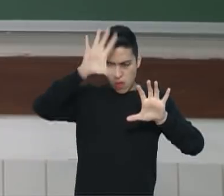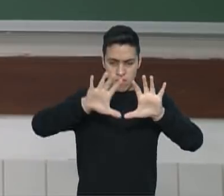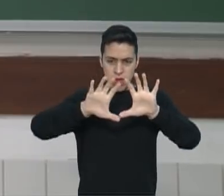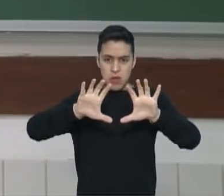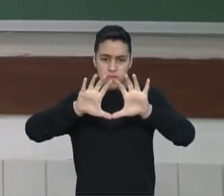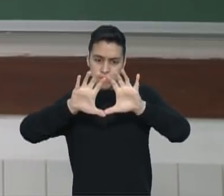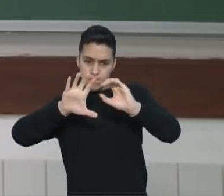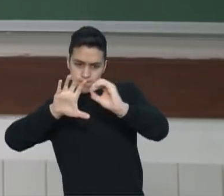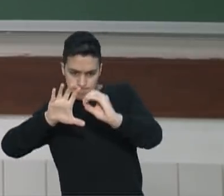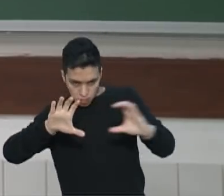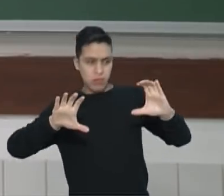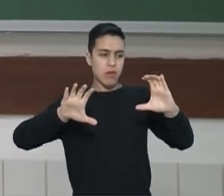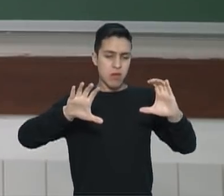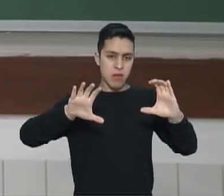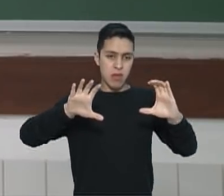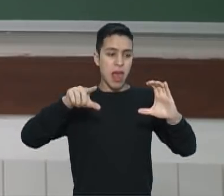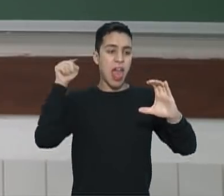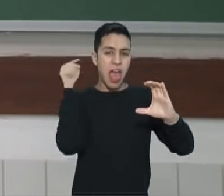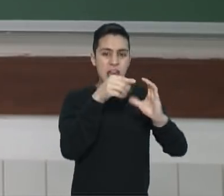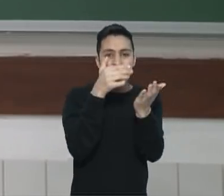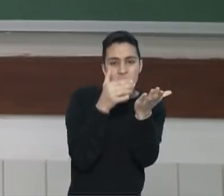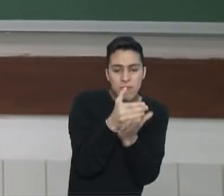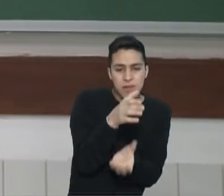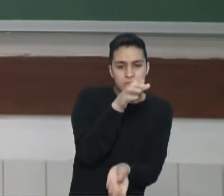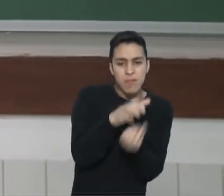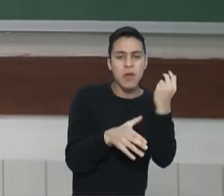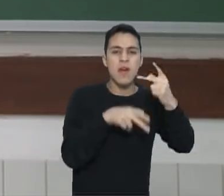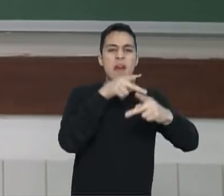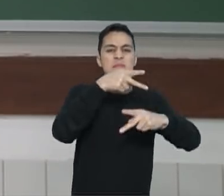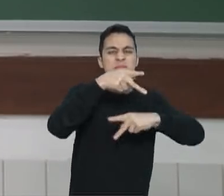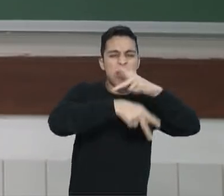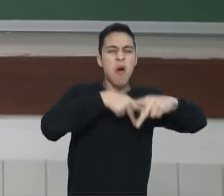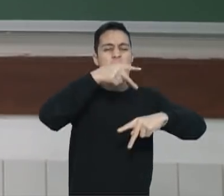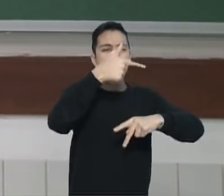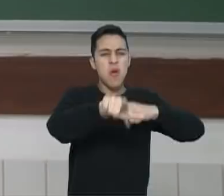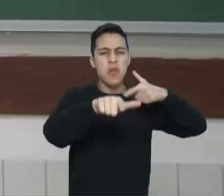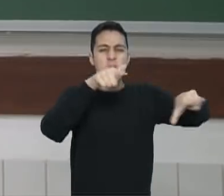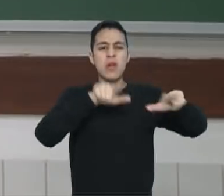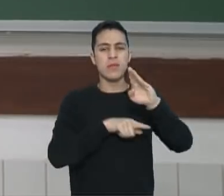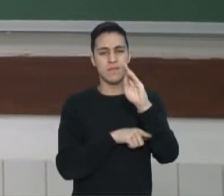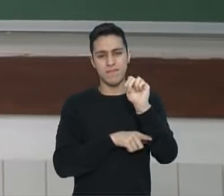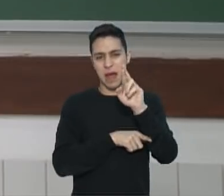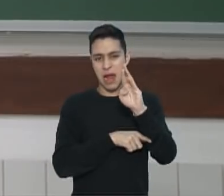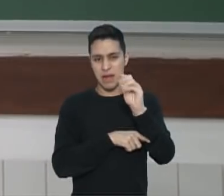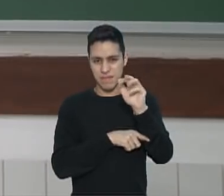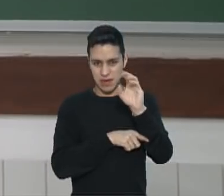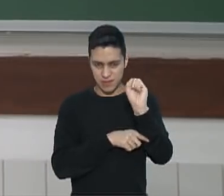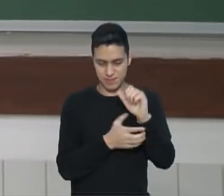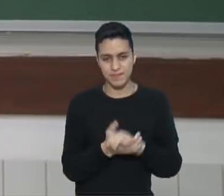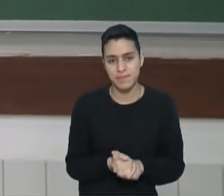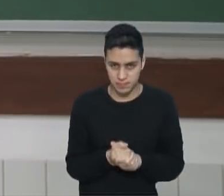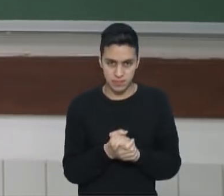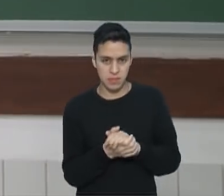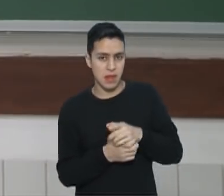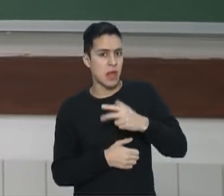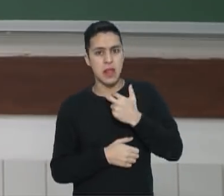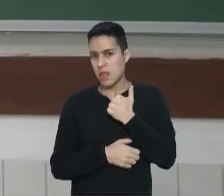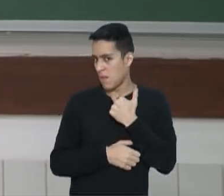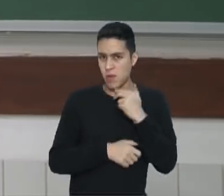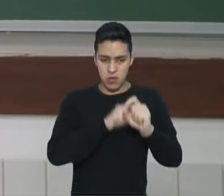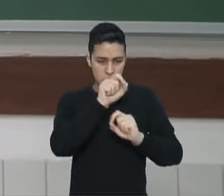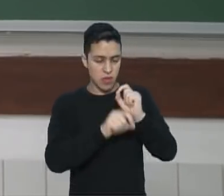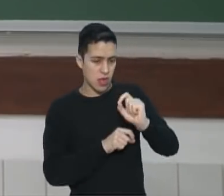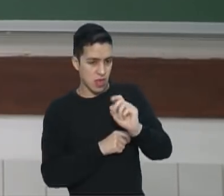Romano do Ocidente, a gente tem a formação dos reinos bárbaros. Então, a gente não pode pensar que com a queda de Roma e o fim do Império Romano